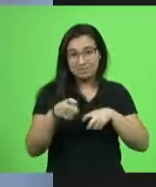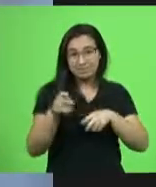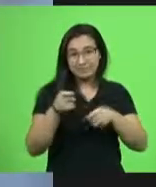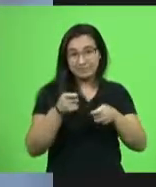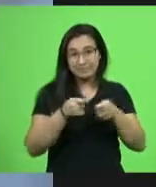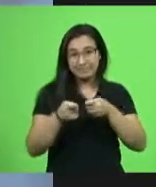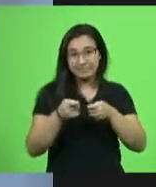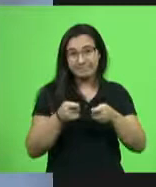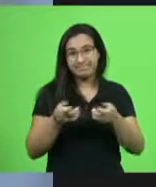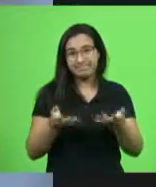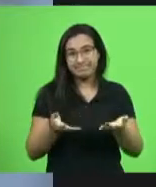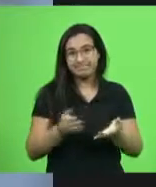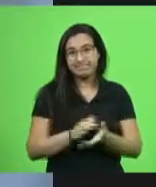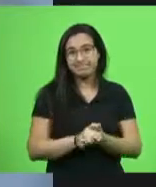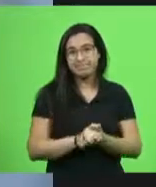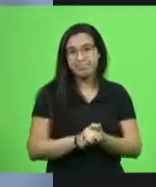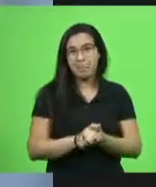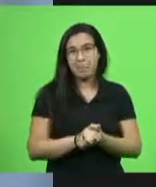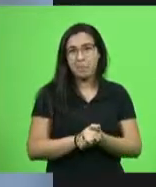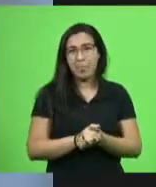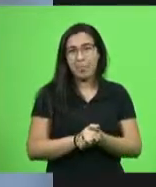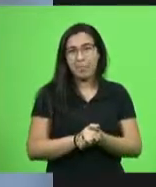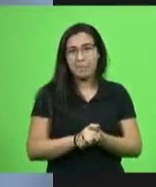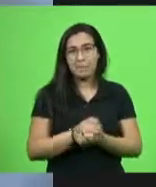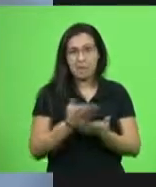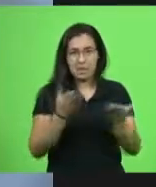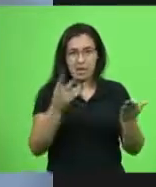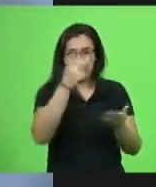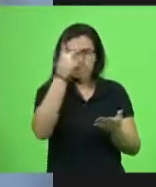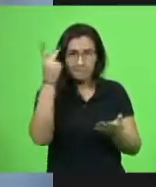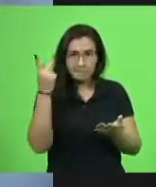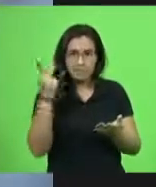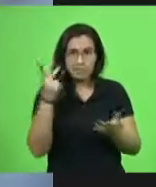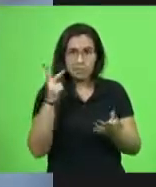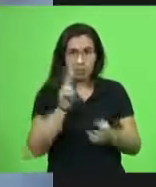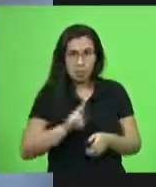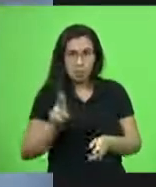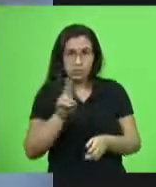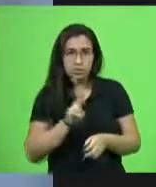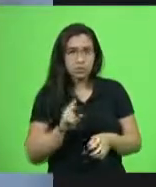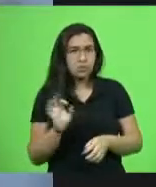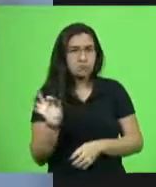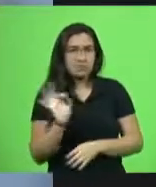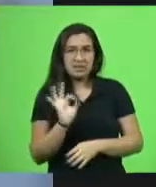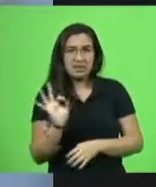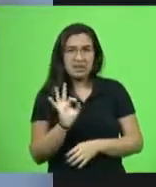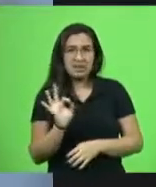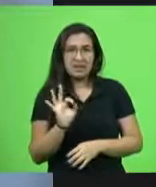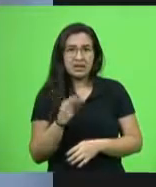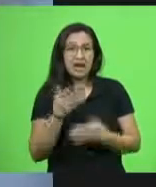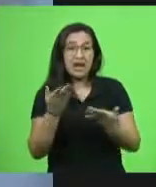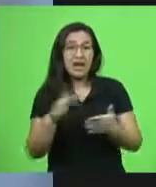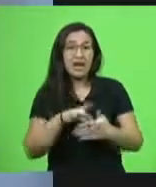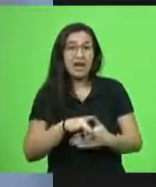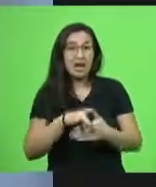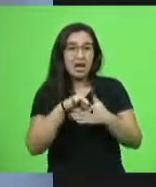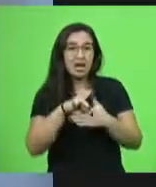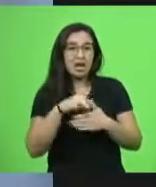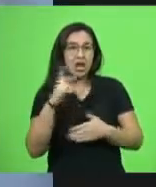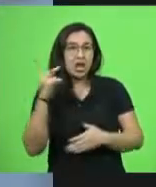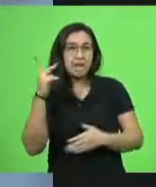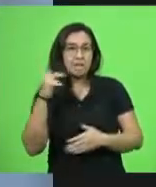isso não está acontecendo, não está. Inclusive, grandes líderes